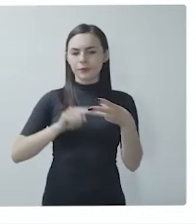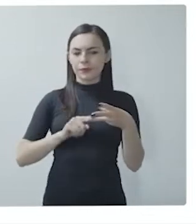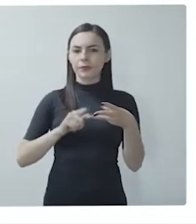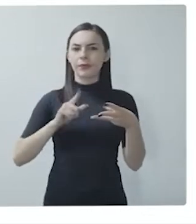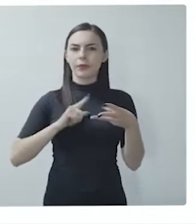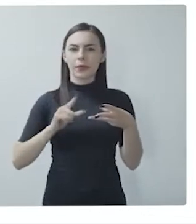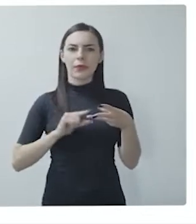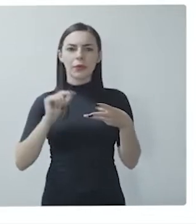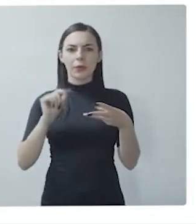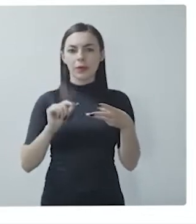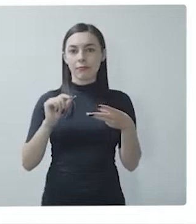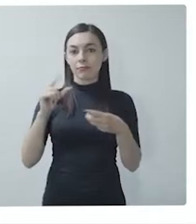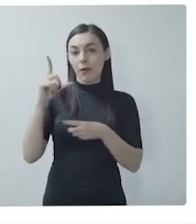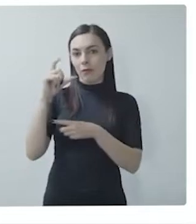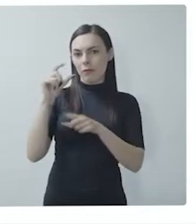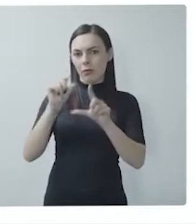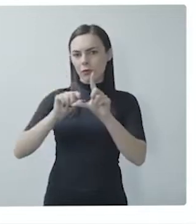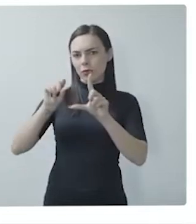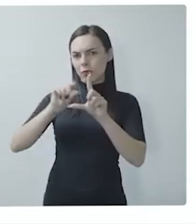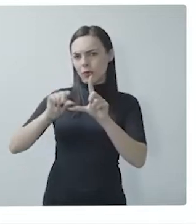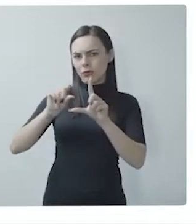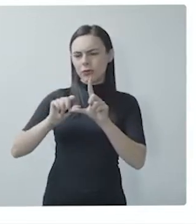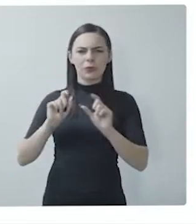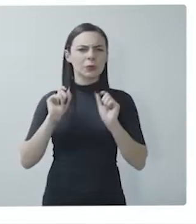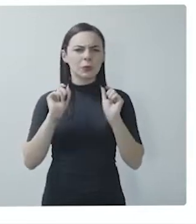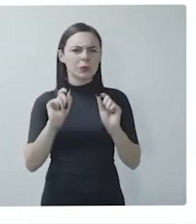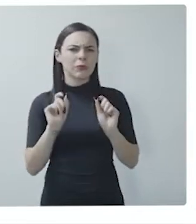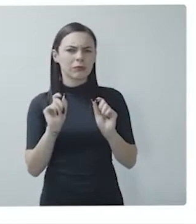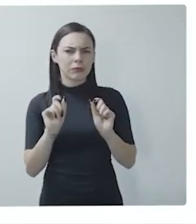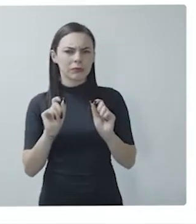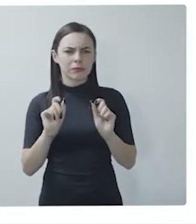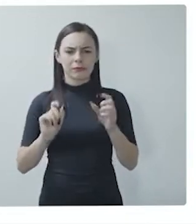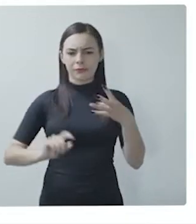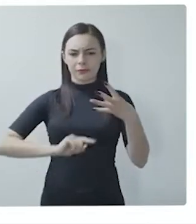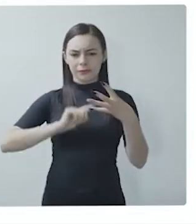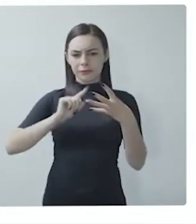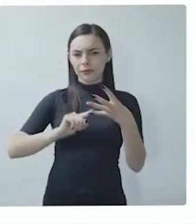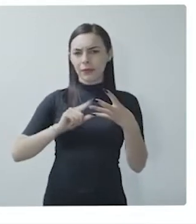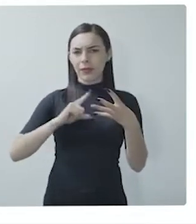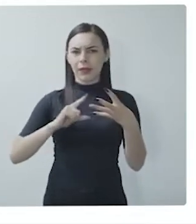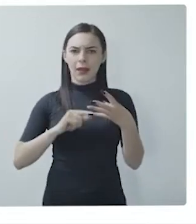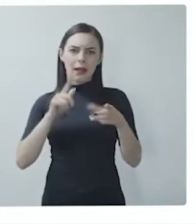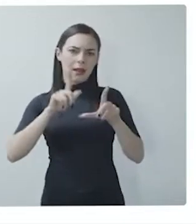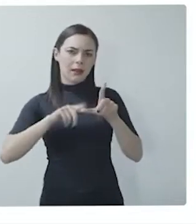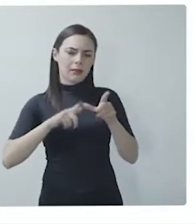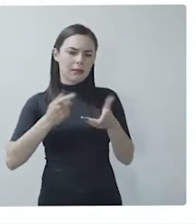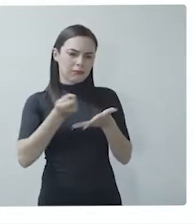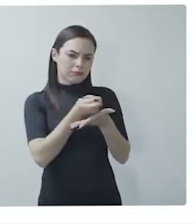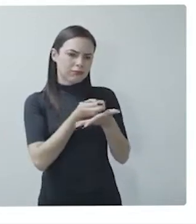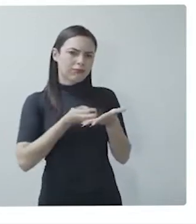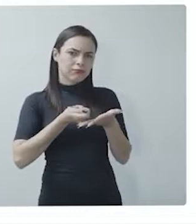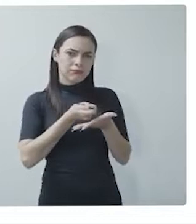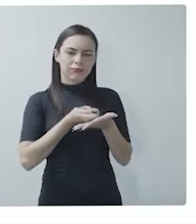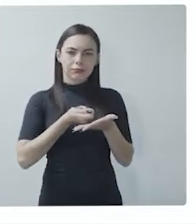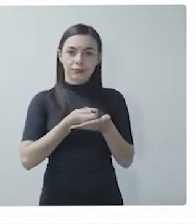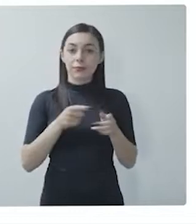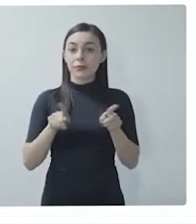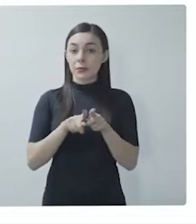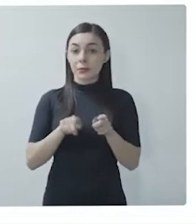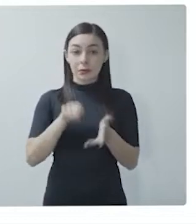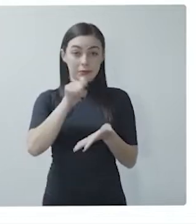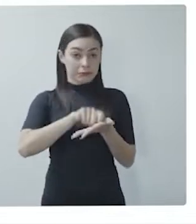trabalhar fotolegenda. O que será que é isso? Vamos trabalhar o traçado das letras. Vamos